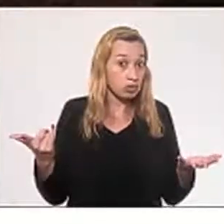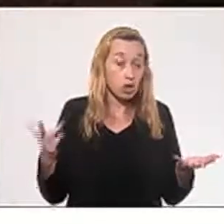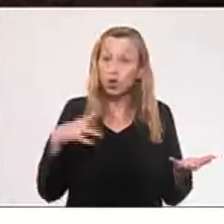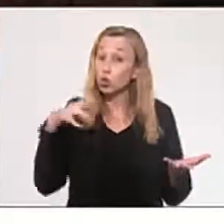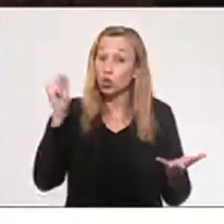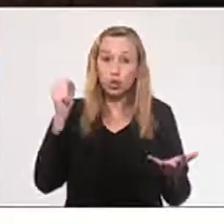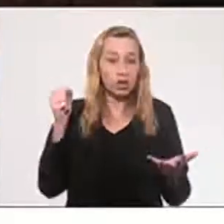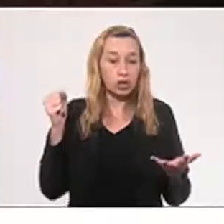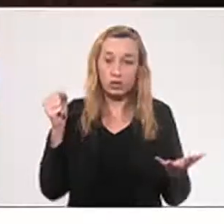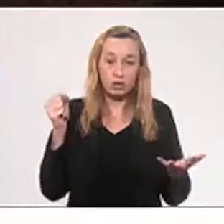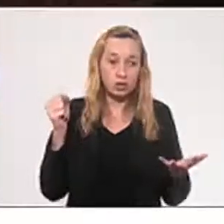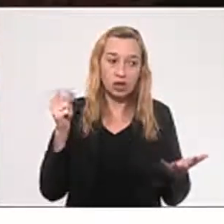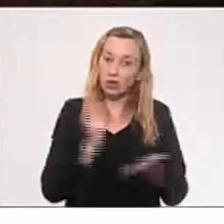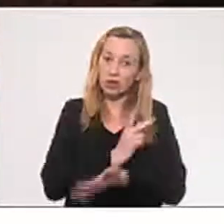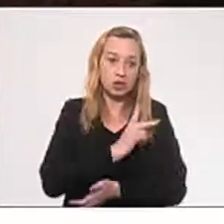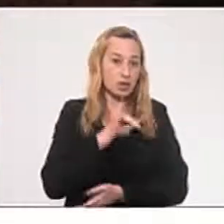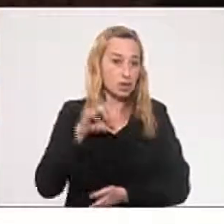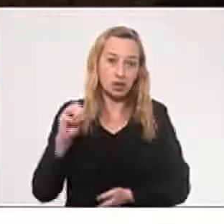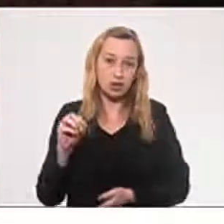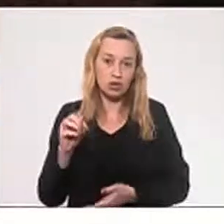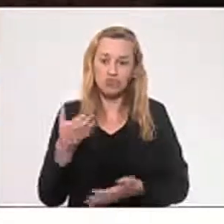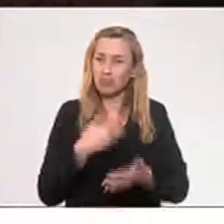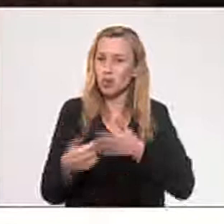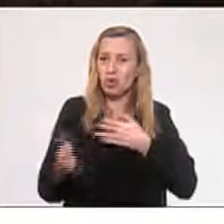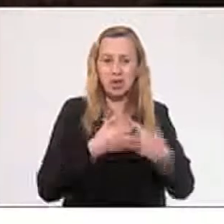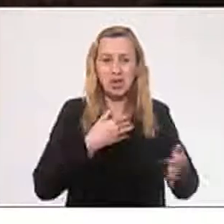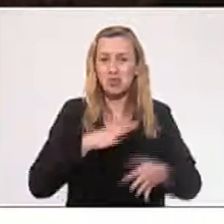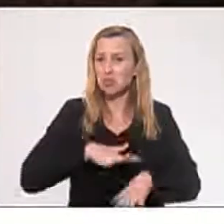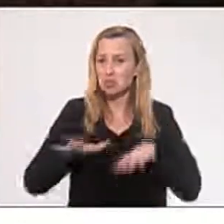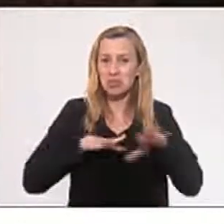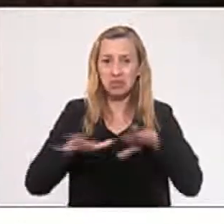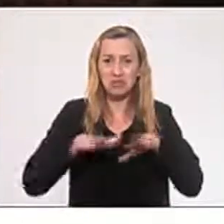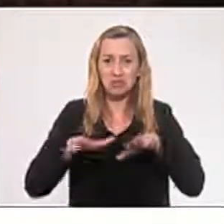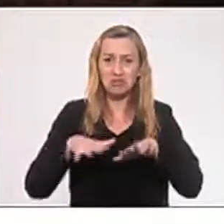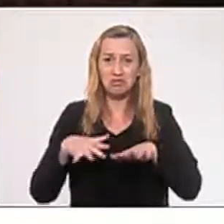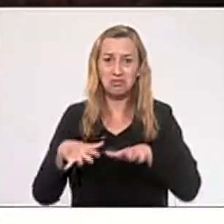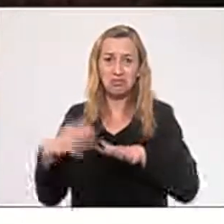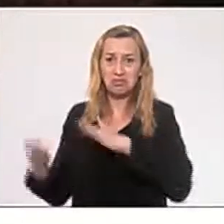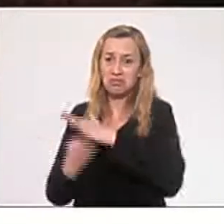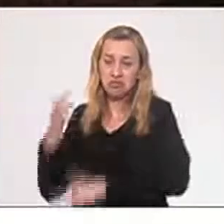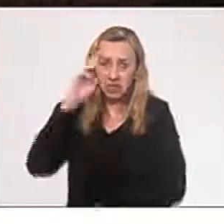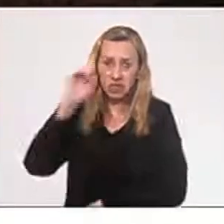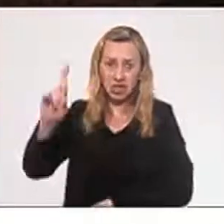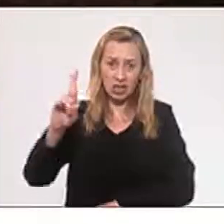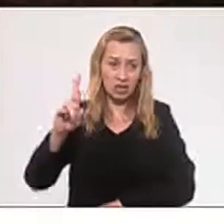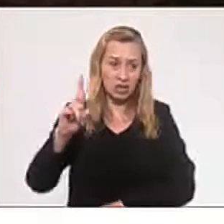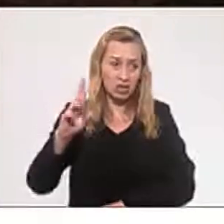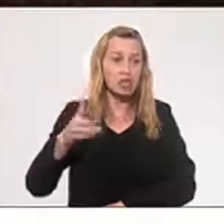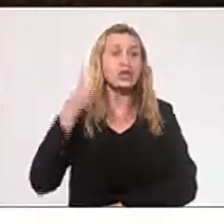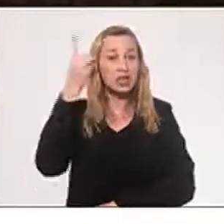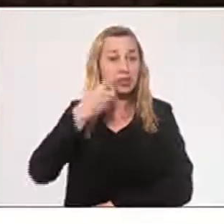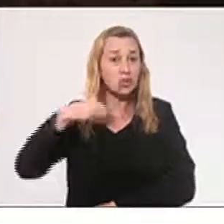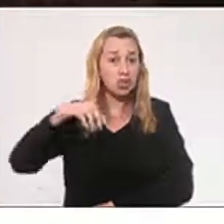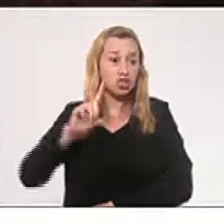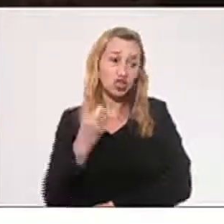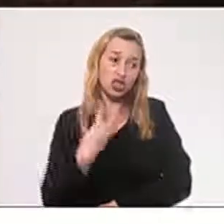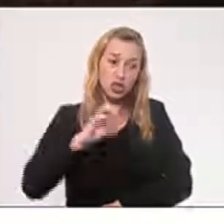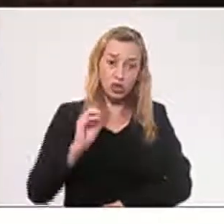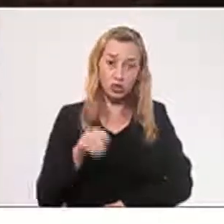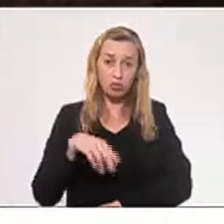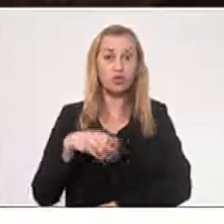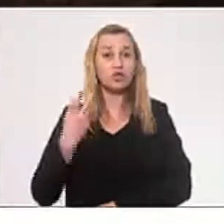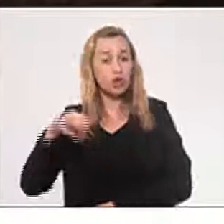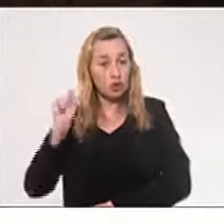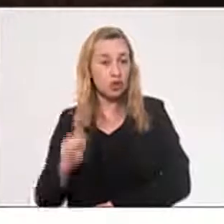Nunca vi isso. Qualquer movimento empresarial, o deputado Chicão Bulhões é